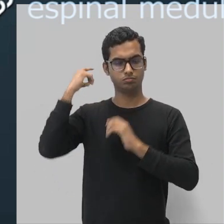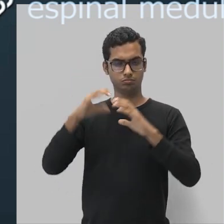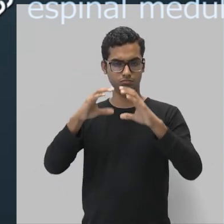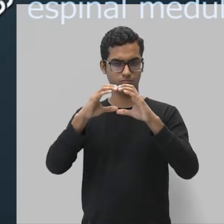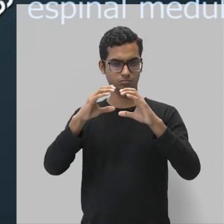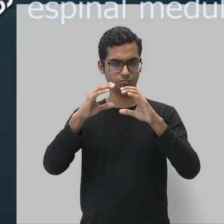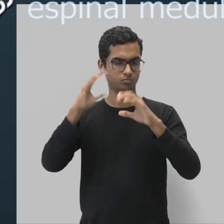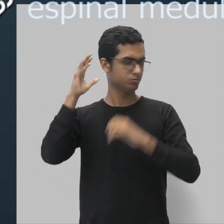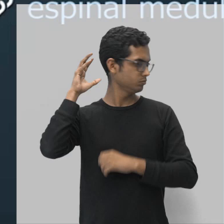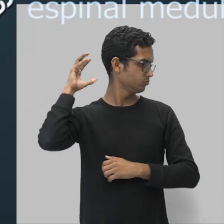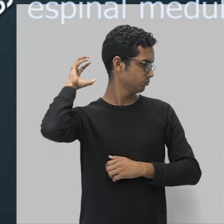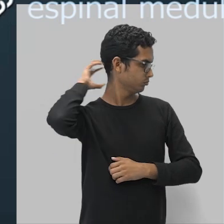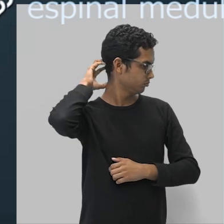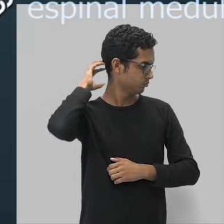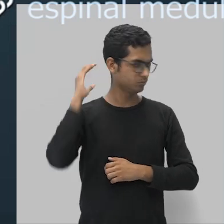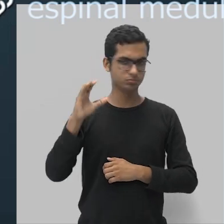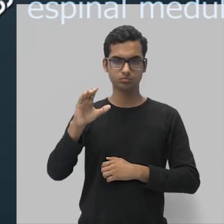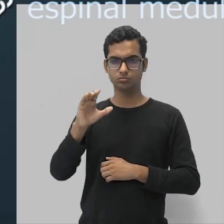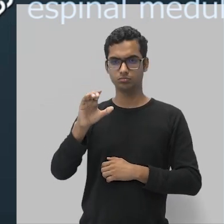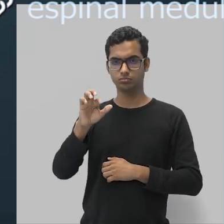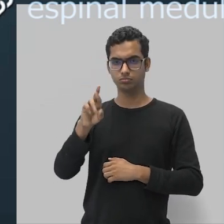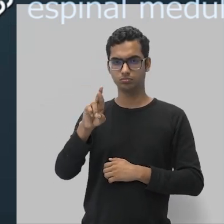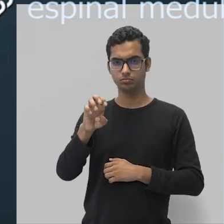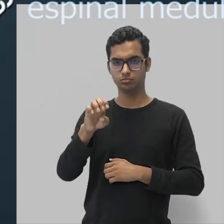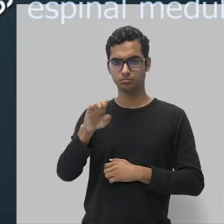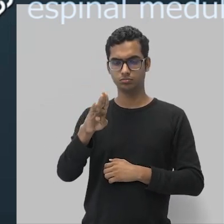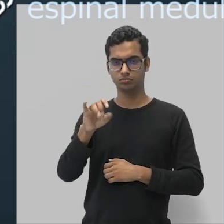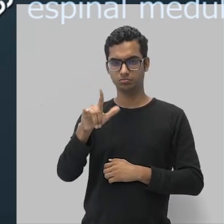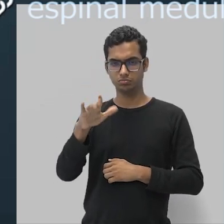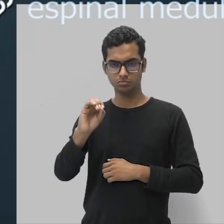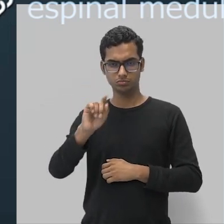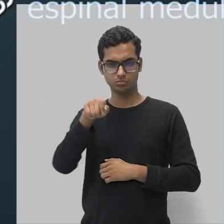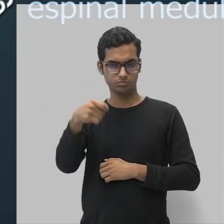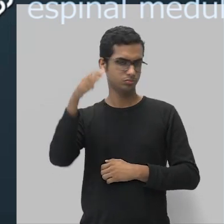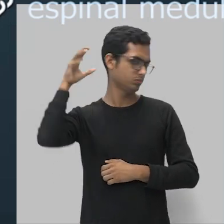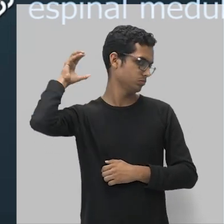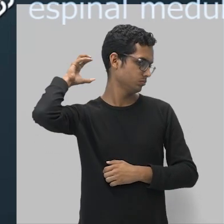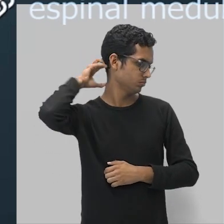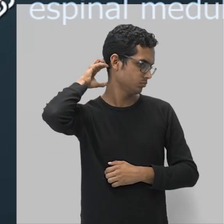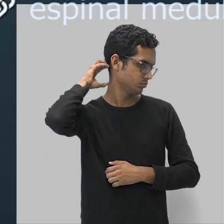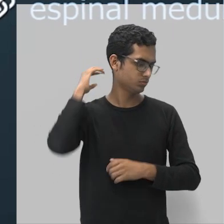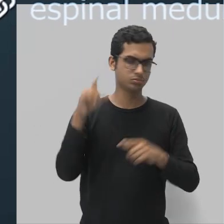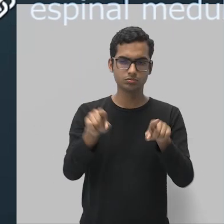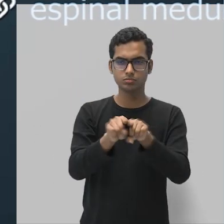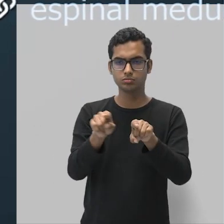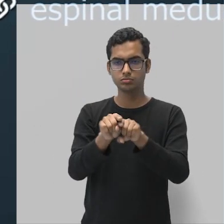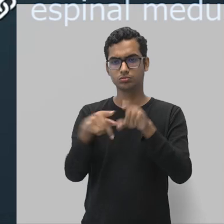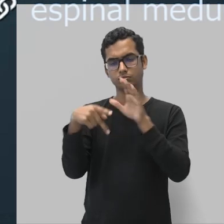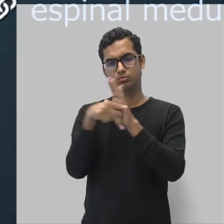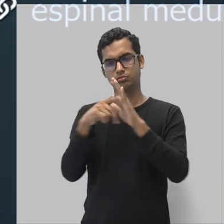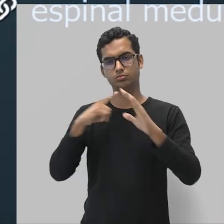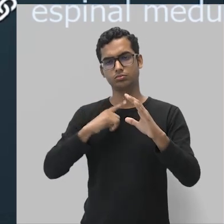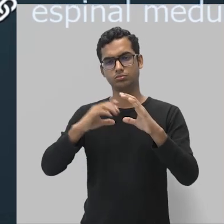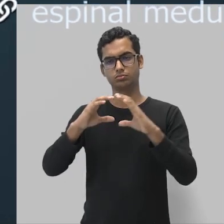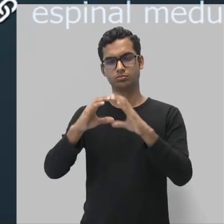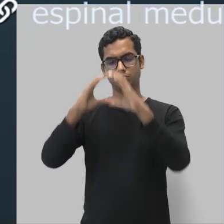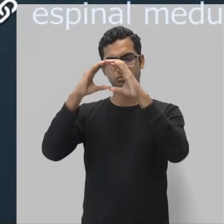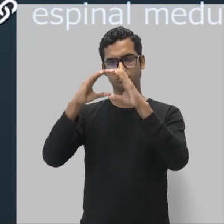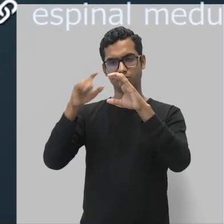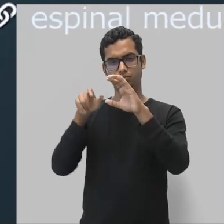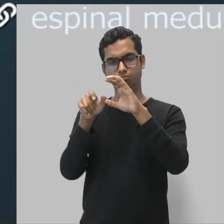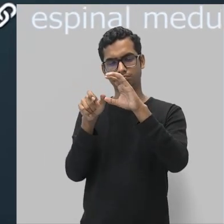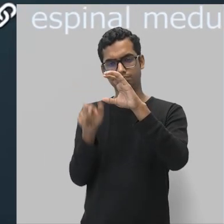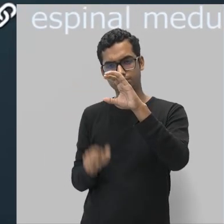os movimentos e o equilíbrio. Temos também aí o tronco encefálico, que